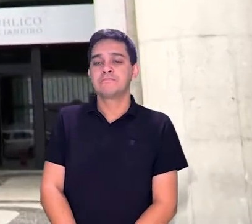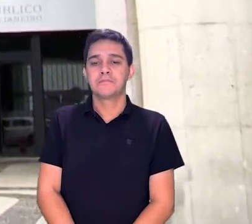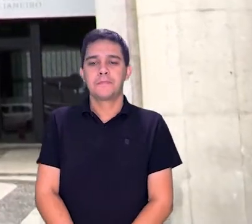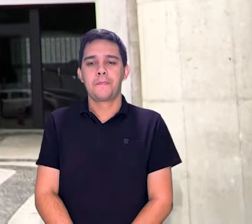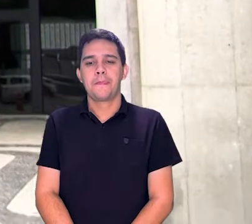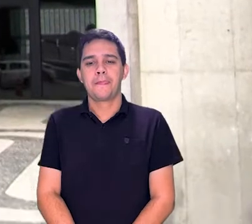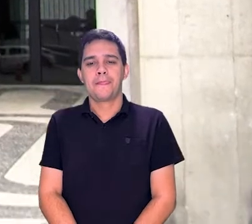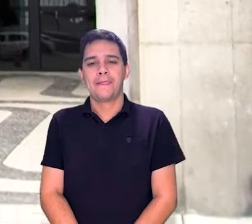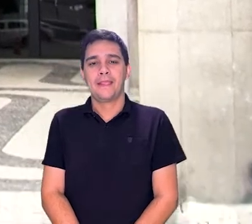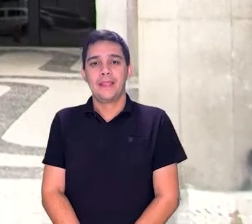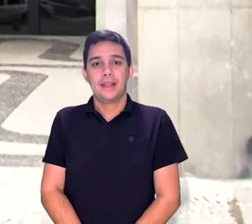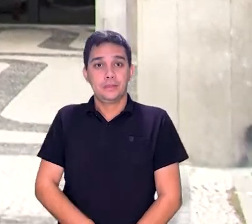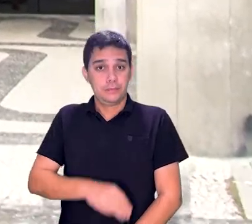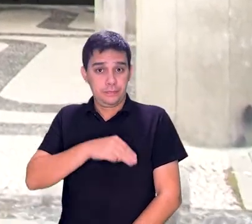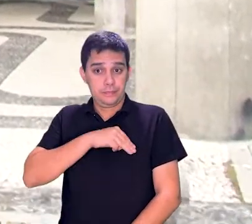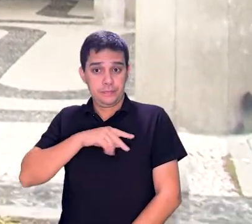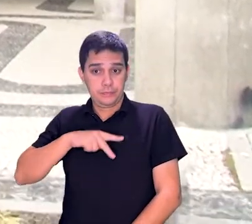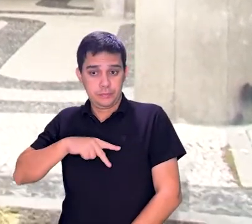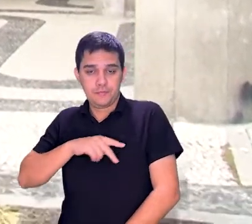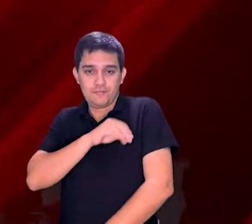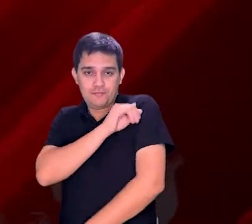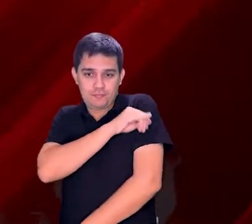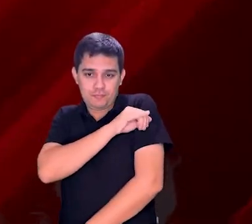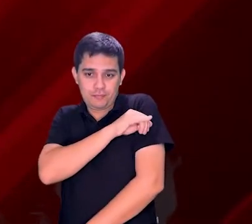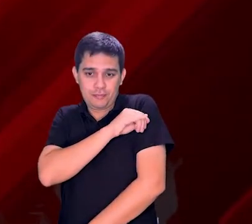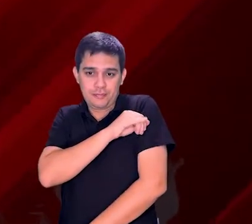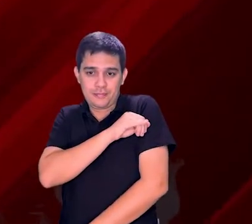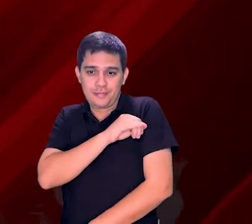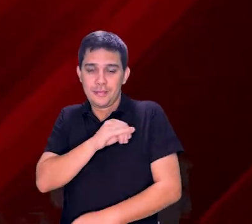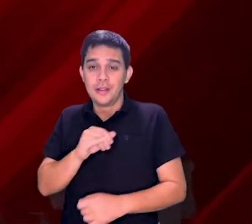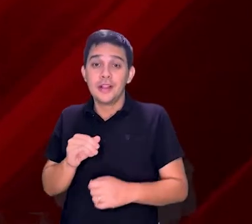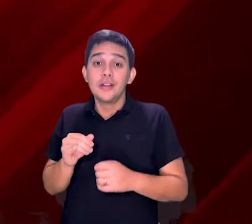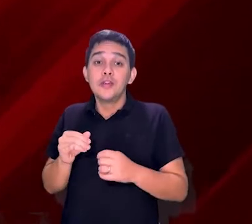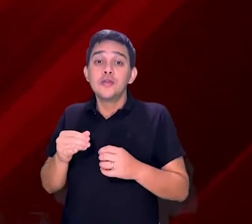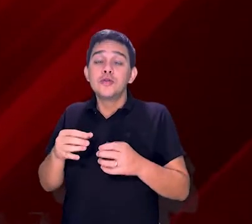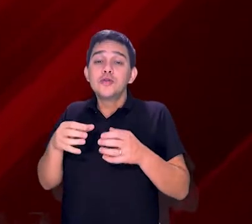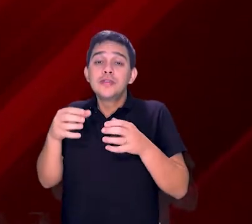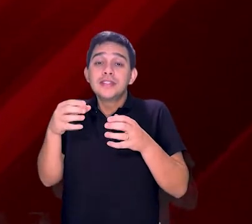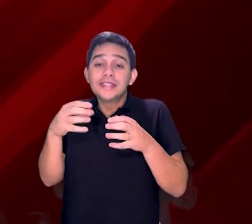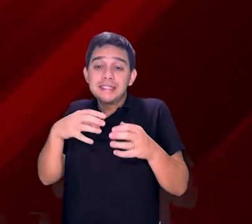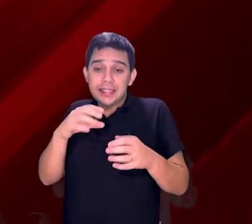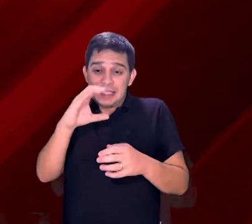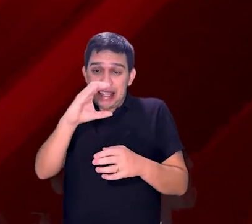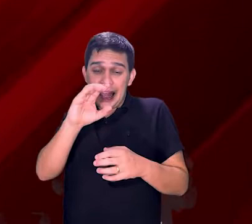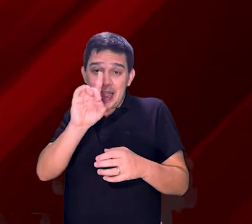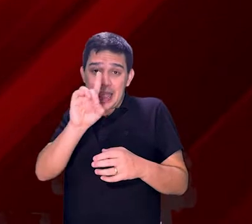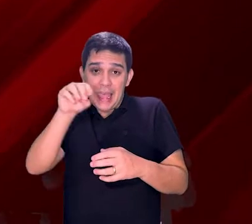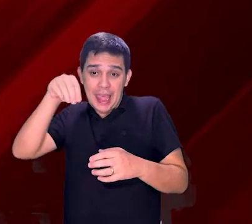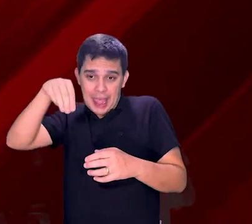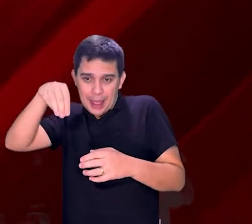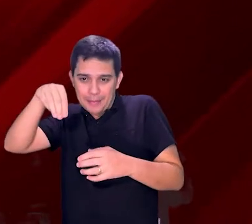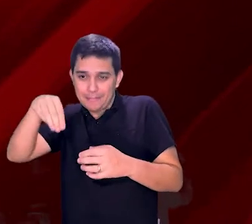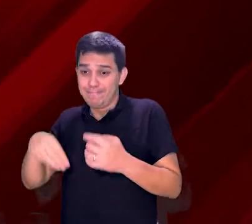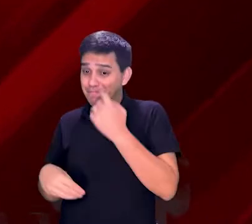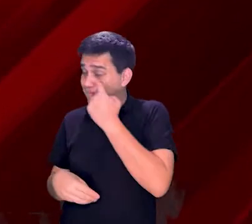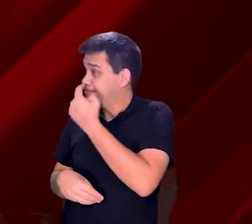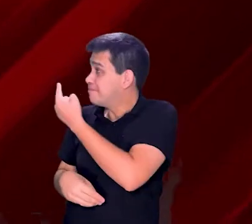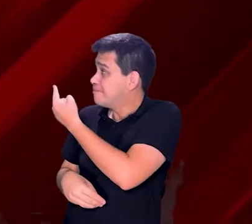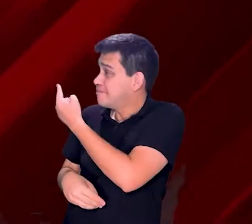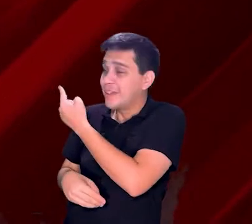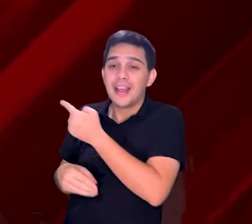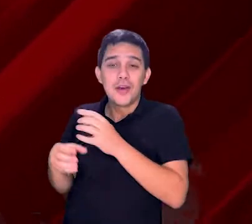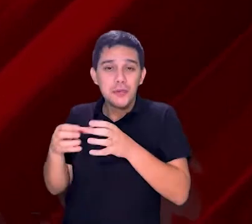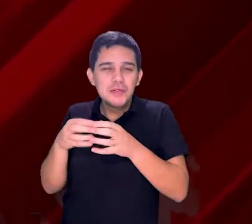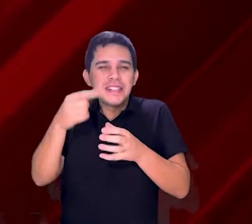O Ministério Público do Estado do Rio de Janeiro, por meio do Centro de Memória Procurador de Justiça João Marcelo de Araújo